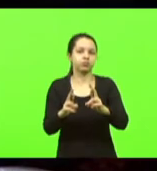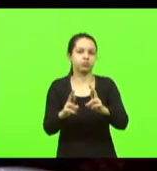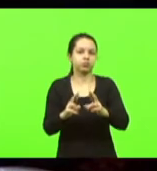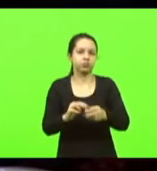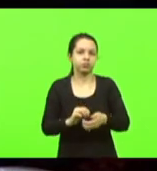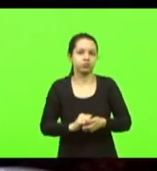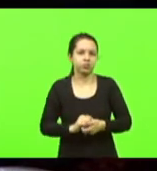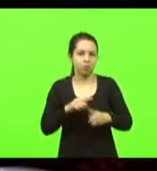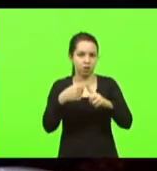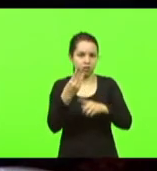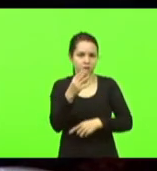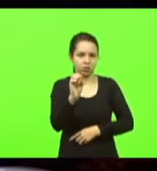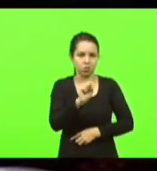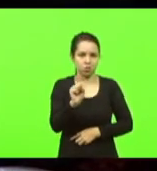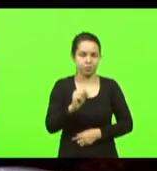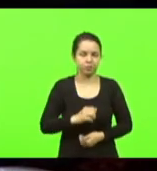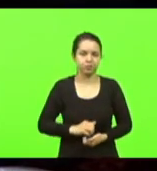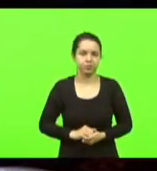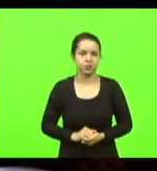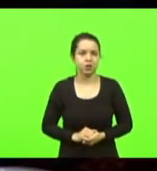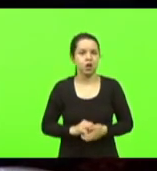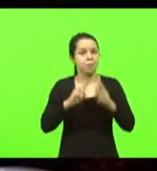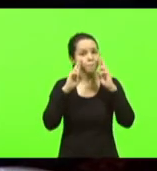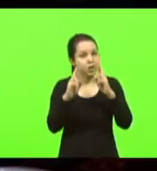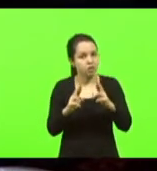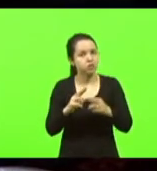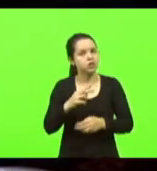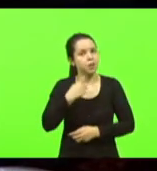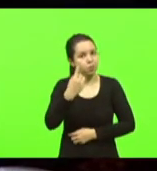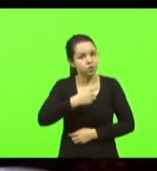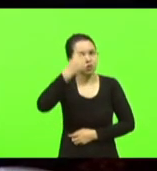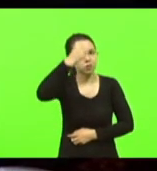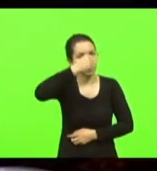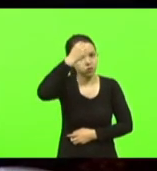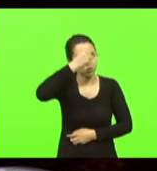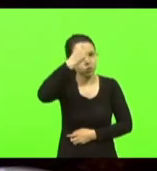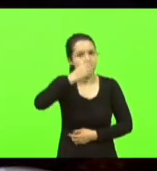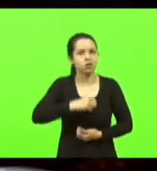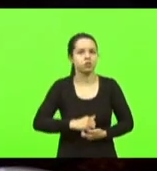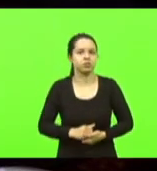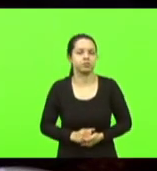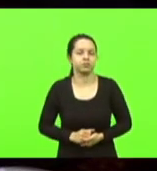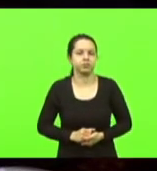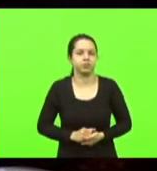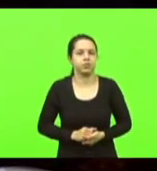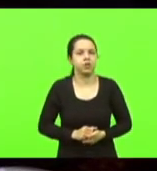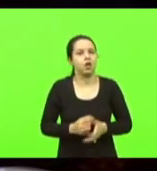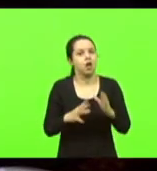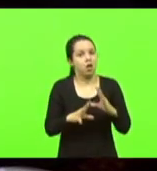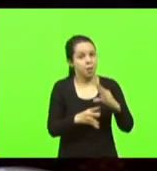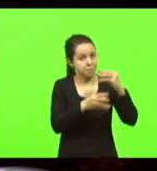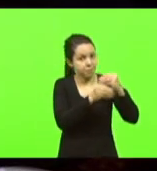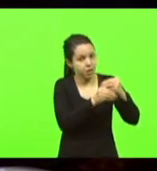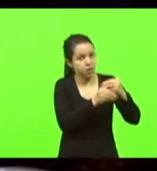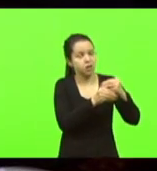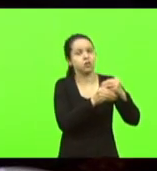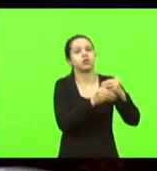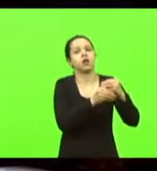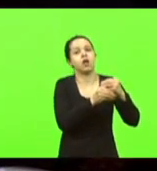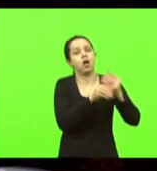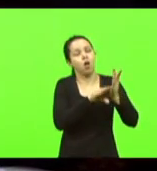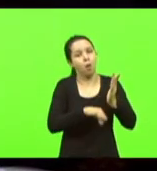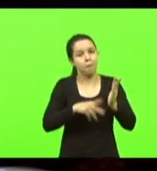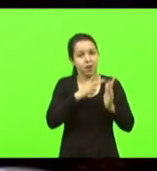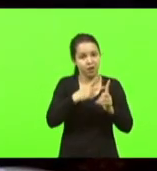e mais 30 segundos deputados do deputado Mauricio eskudlark a presente emenda ela onera a Previdência